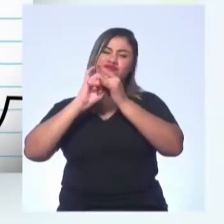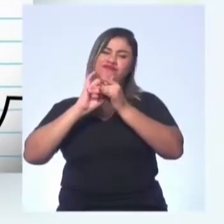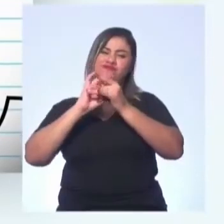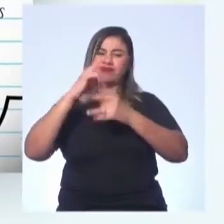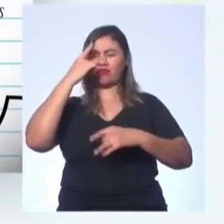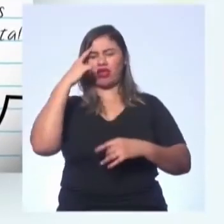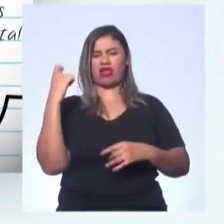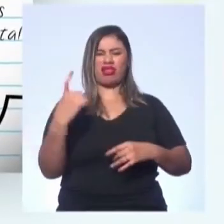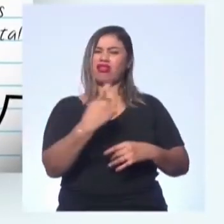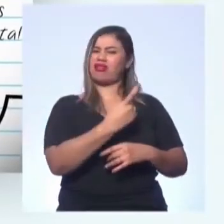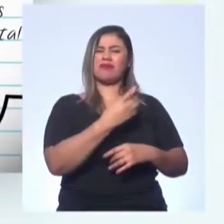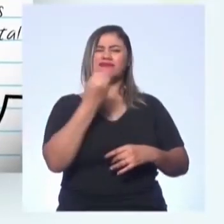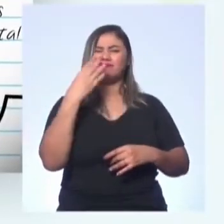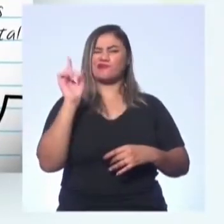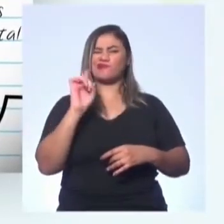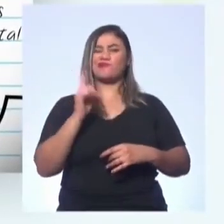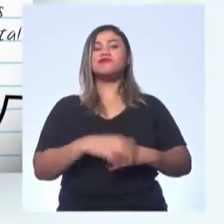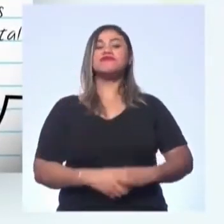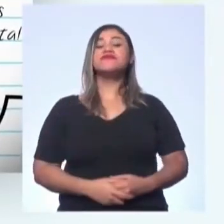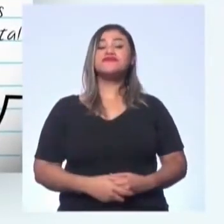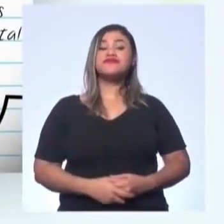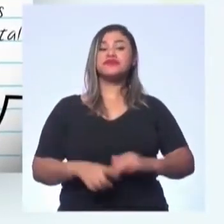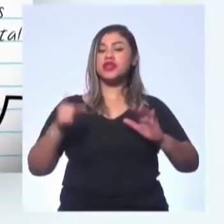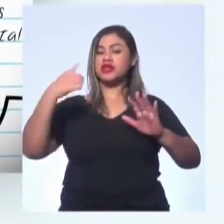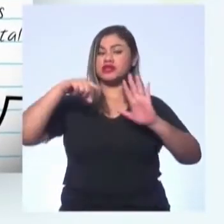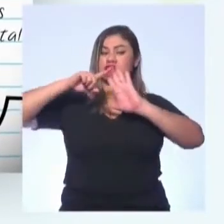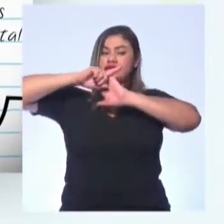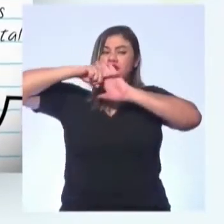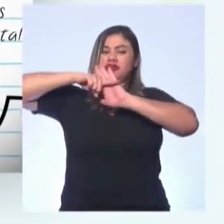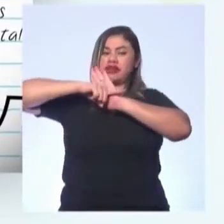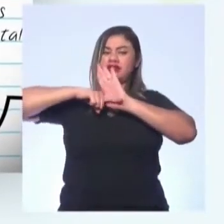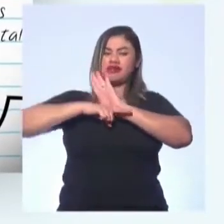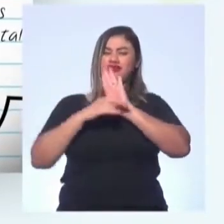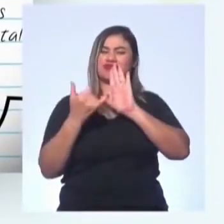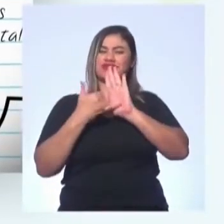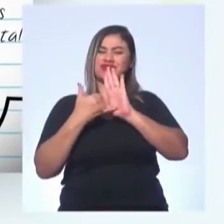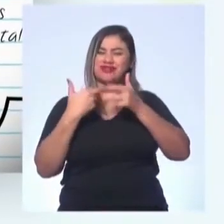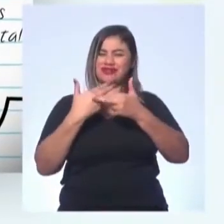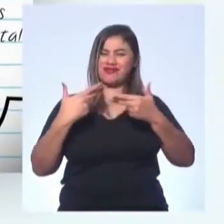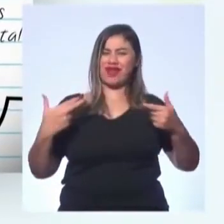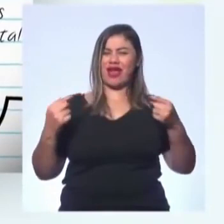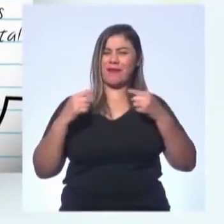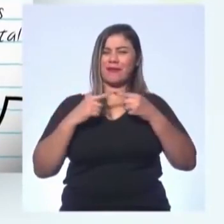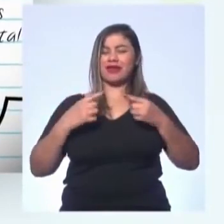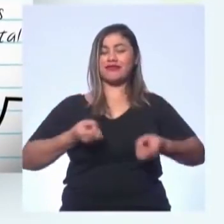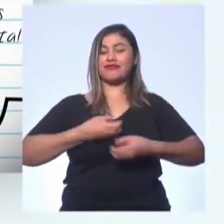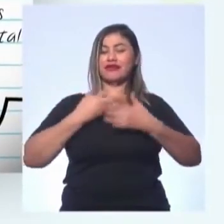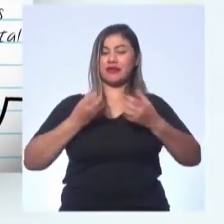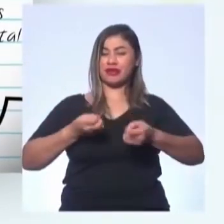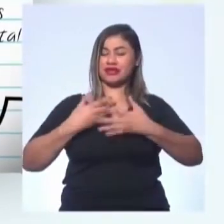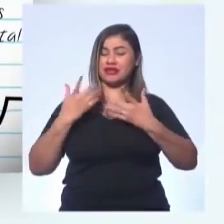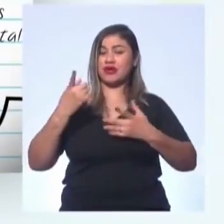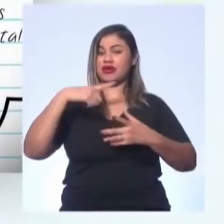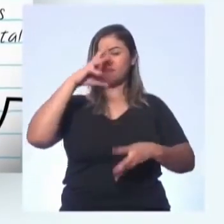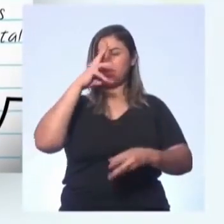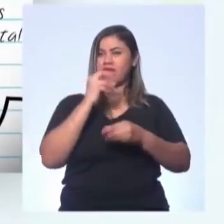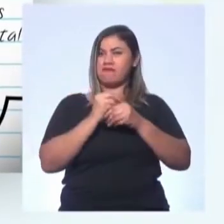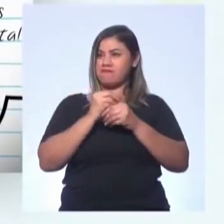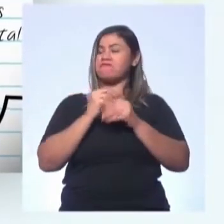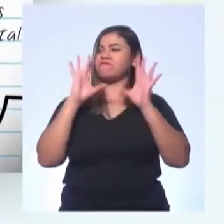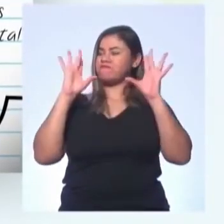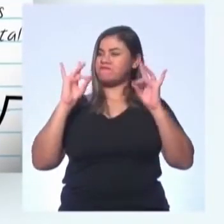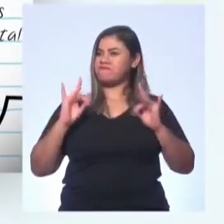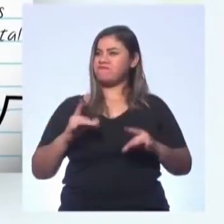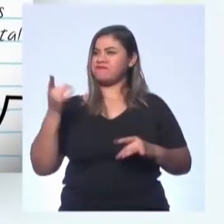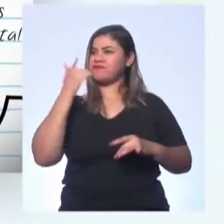quando examinados individualmente. Quando analisamos mais indicadores, cruzando dados, podemos chegar a conclusões ainda mais precisas